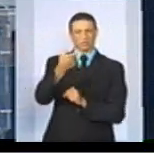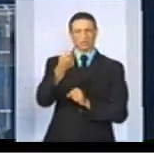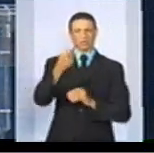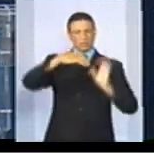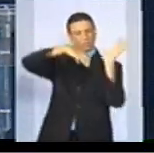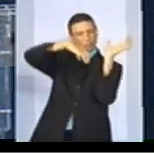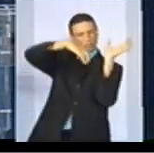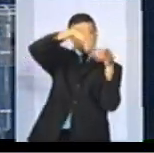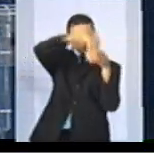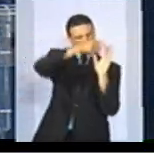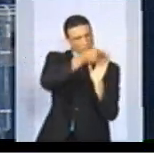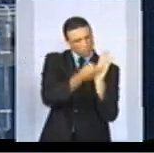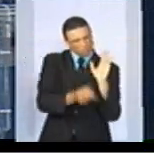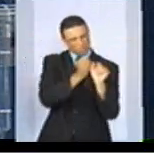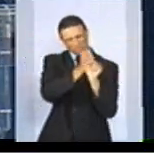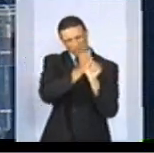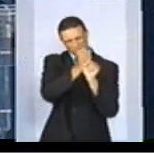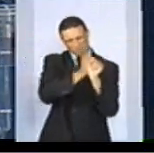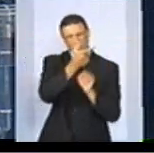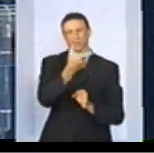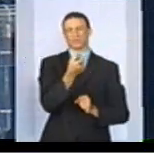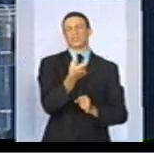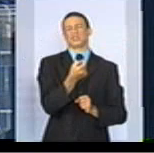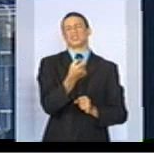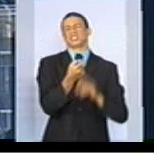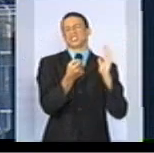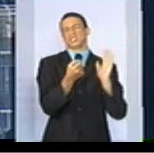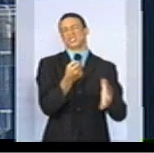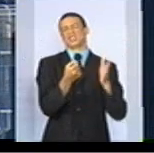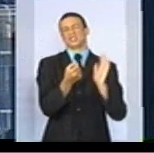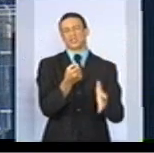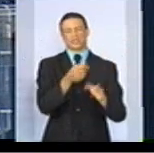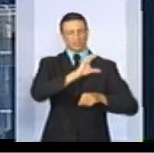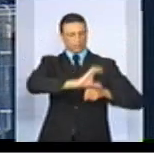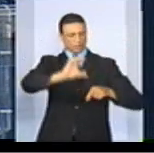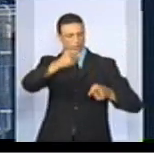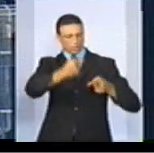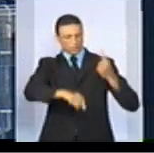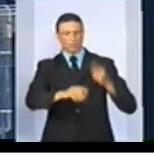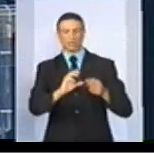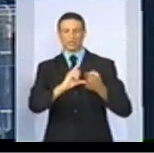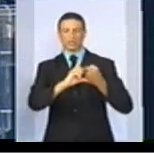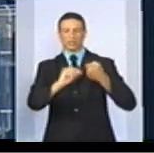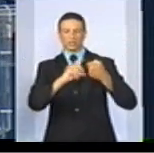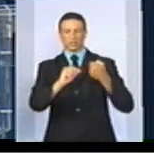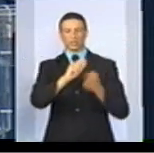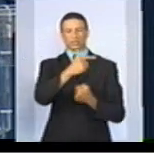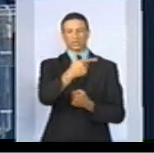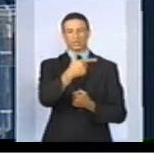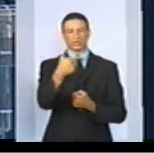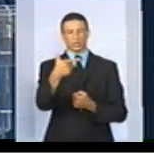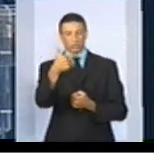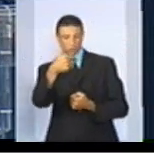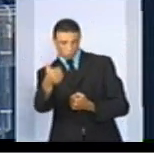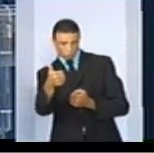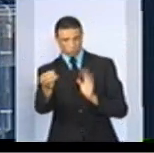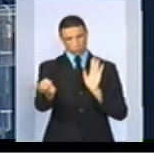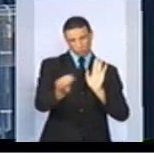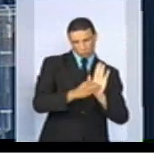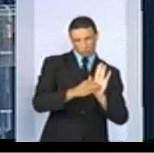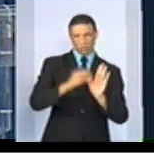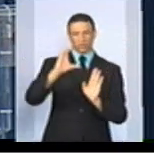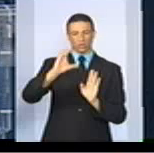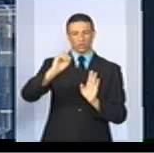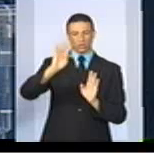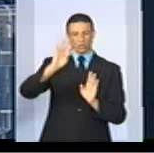Nacional, que pensa a regulamentação da Constituição, no seu artigo 221, que pensa a discussão de